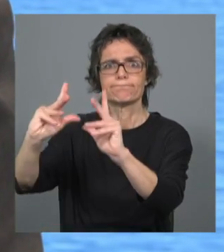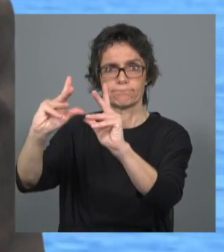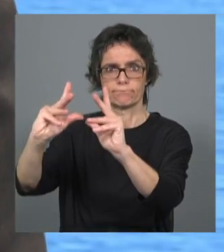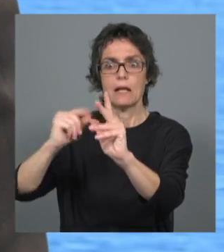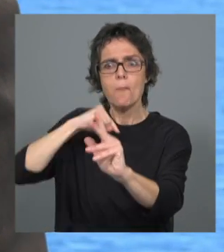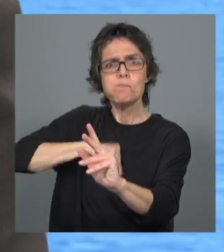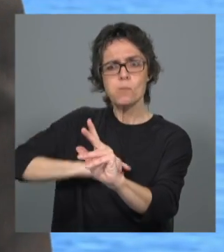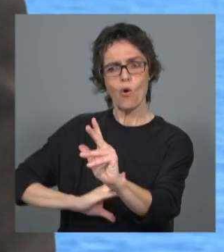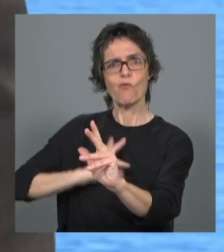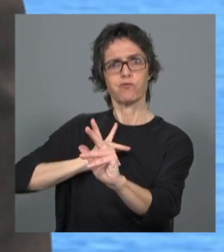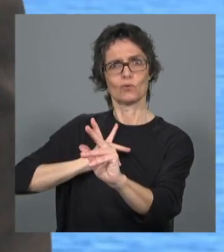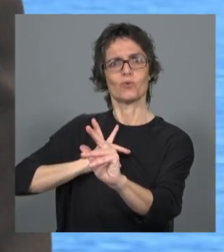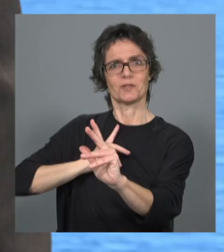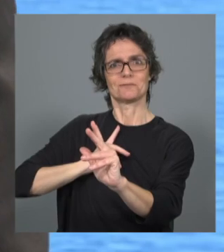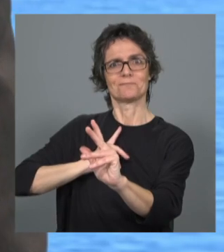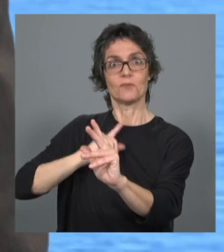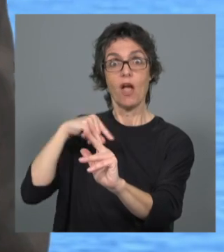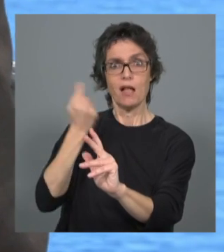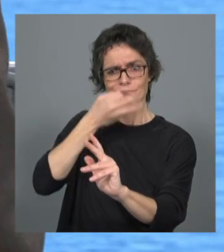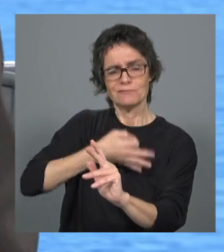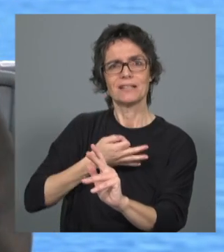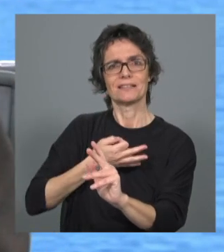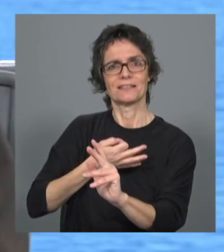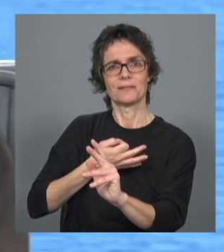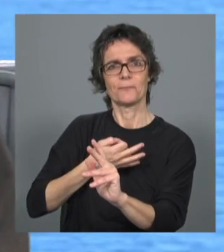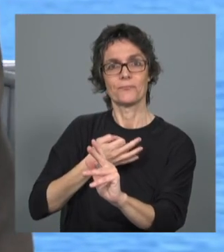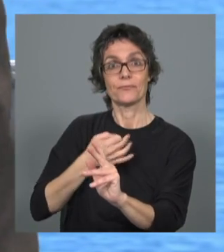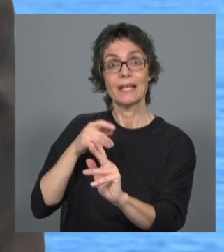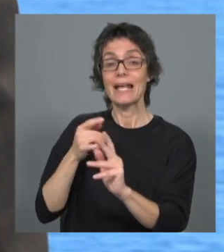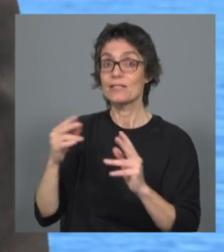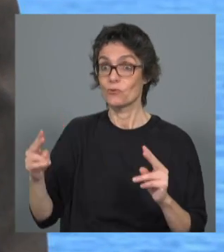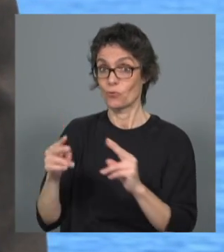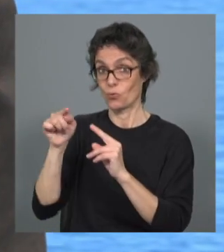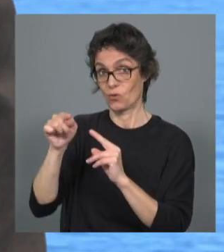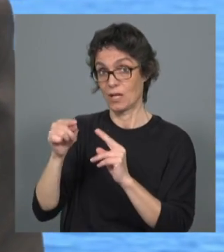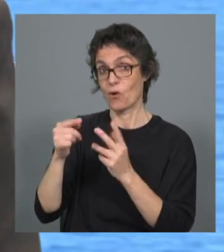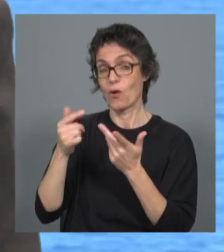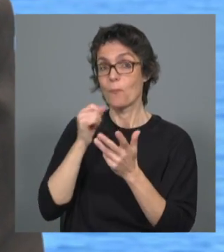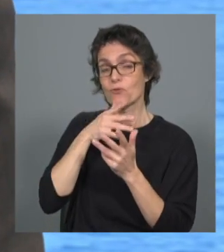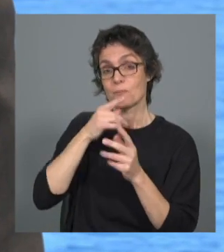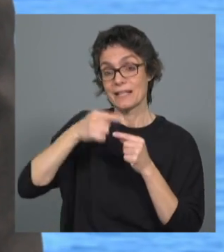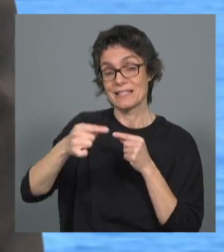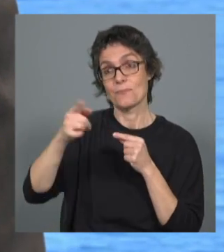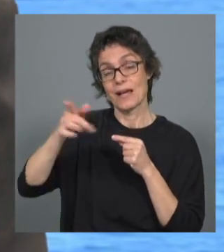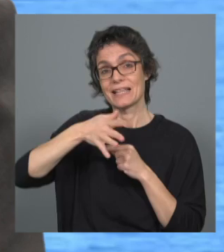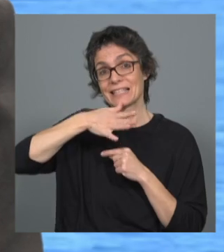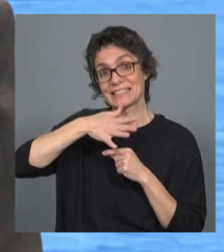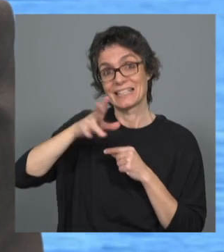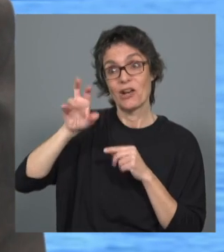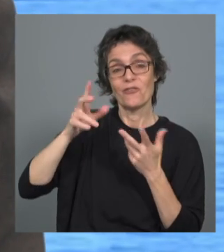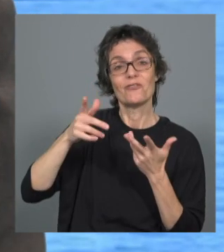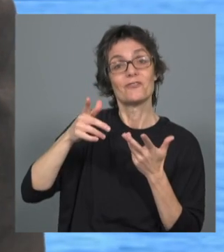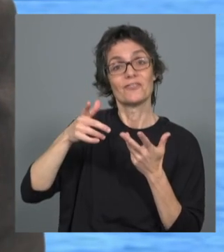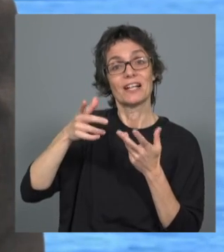acreditamos nisso. E por isso o encontro com o Fernando Daniel, no encerramento desta semana, é mais uma